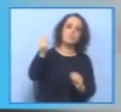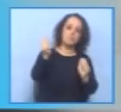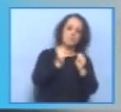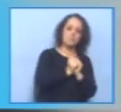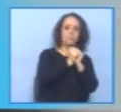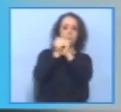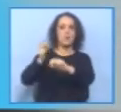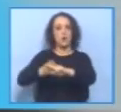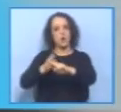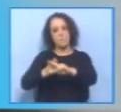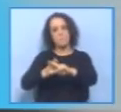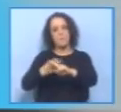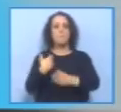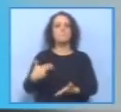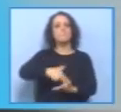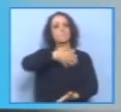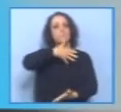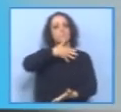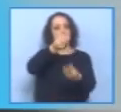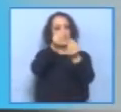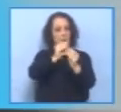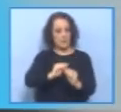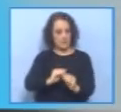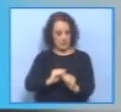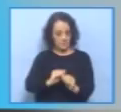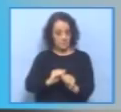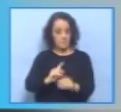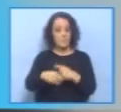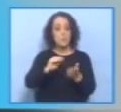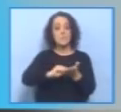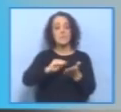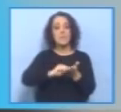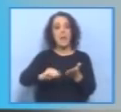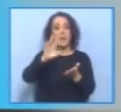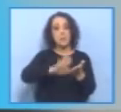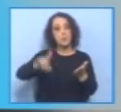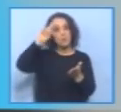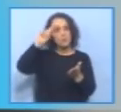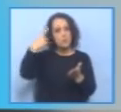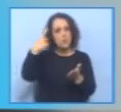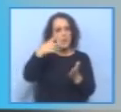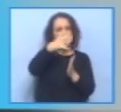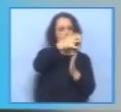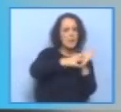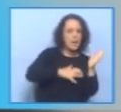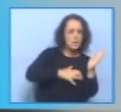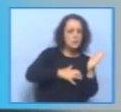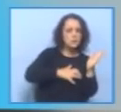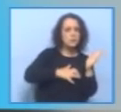do texto e começámos a avançar com a preparação desse